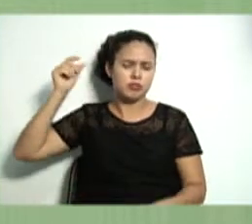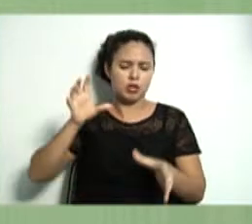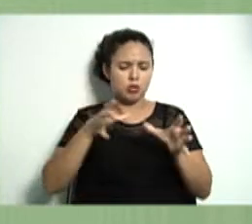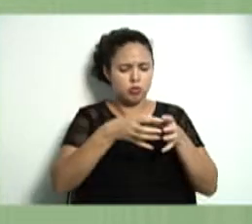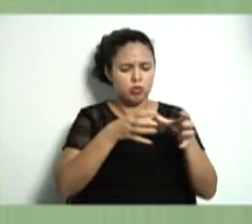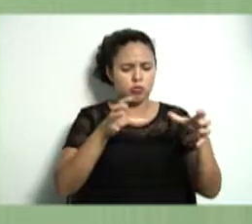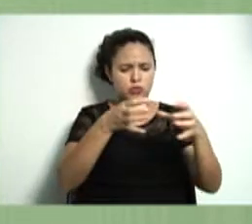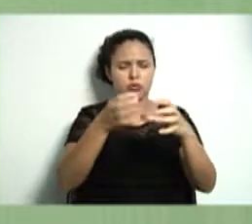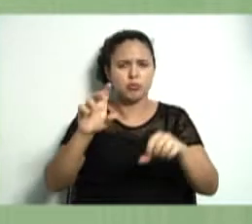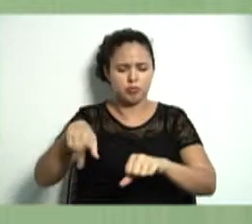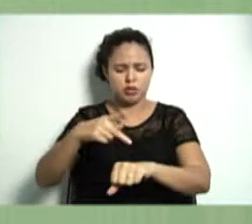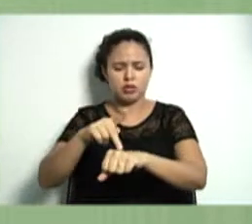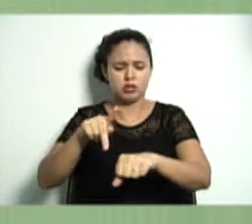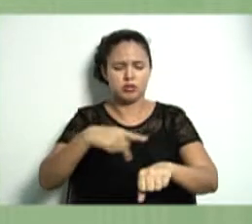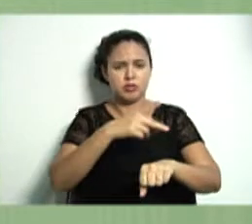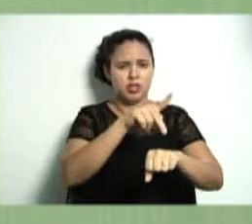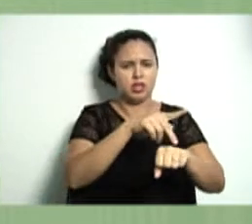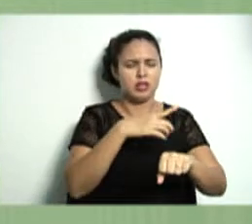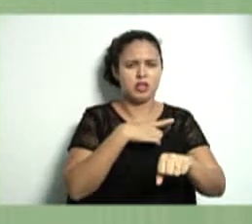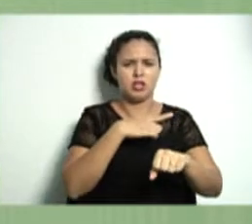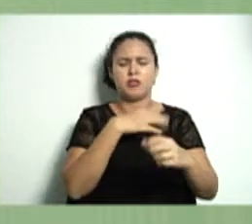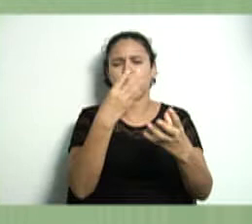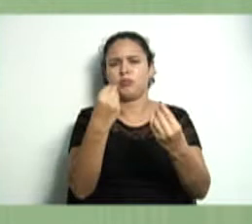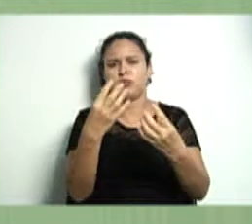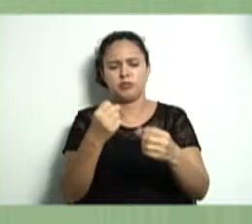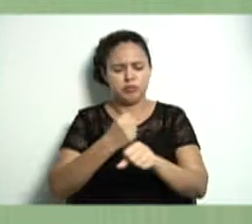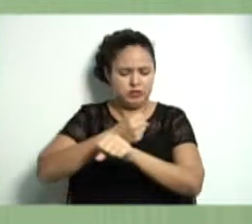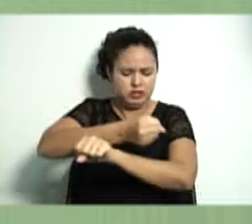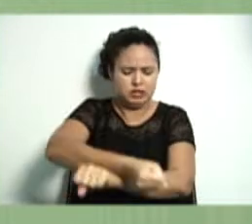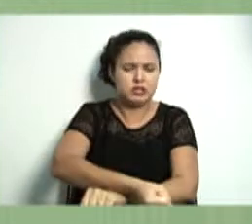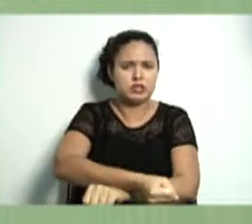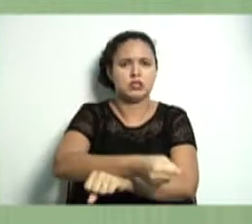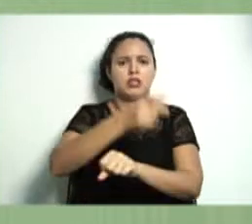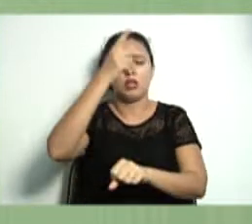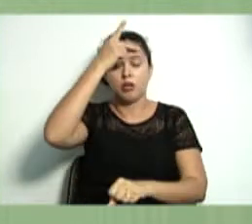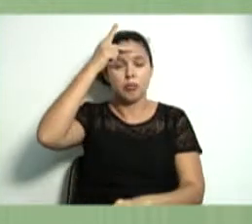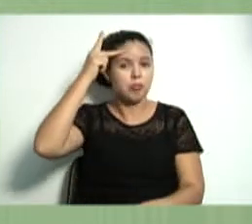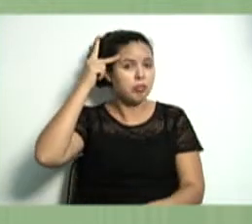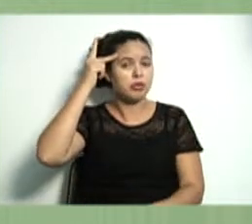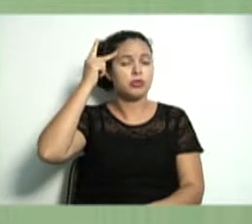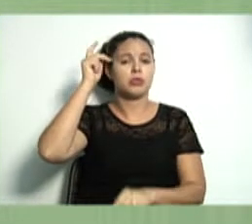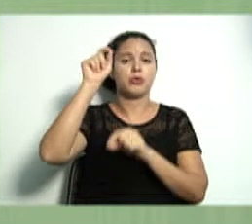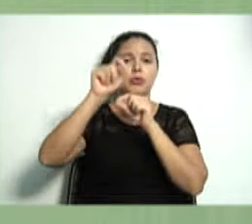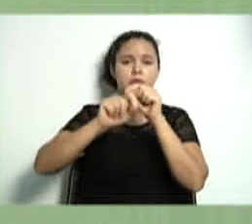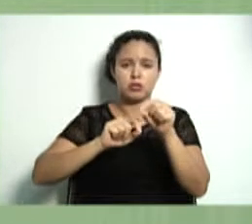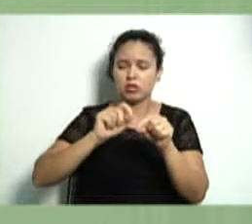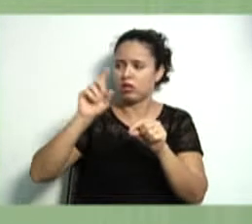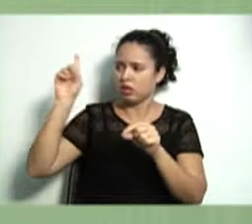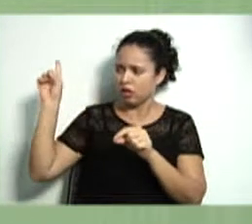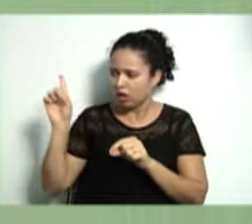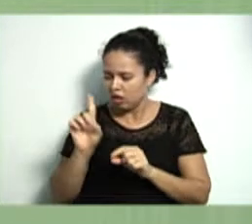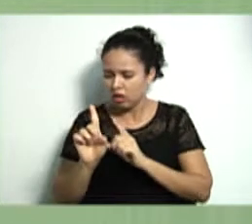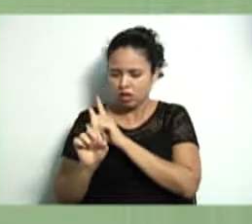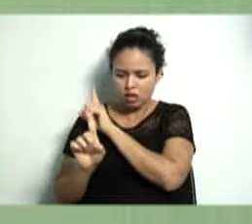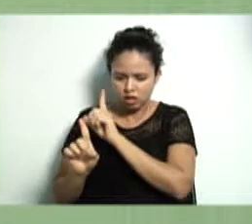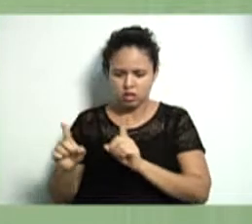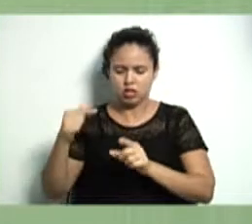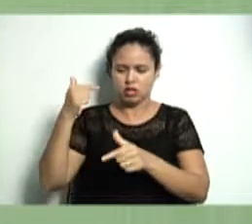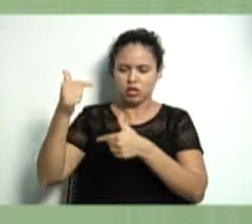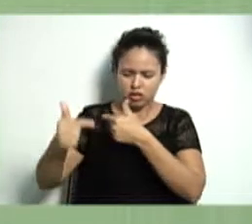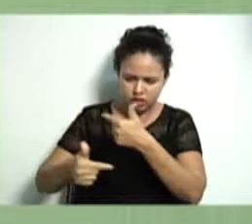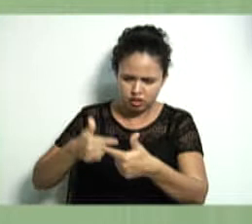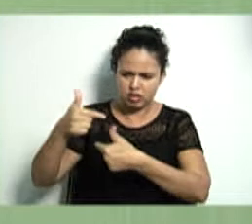social, política e econômica de um pequeno grupo sobre a maioria da população.